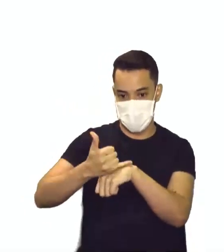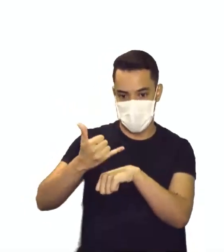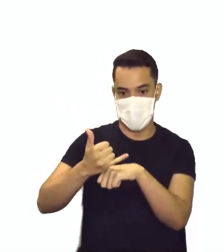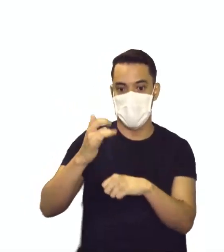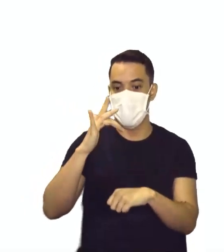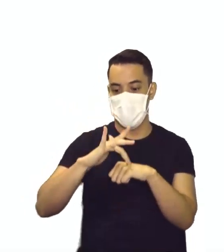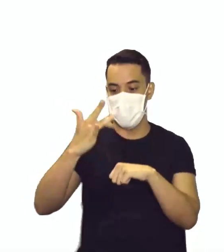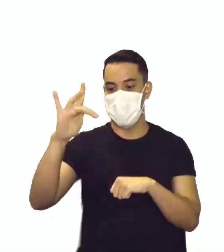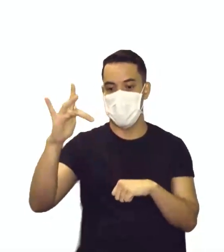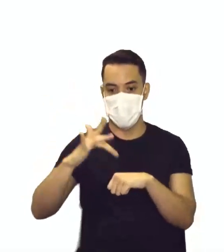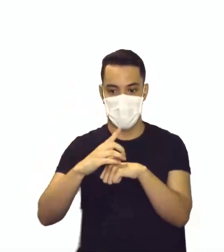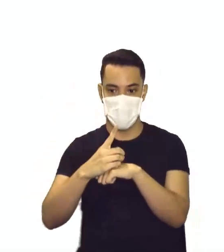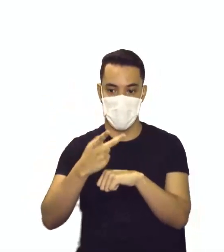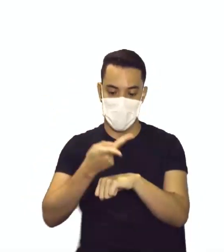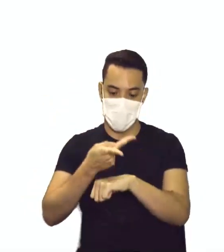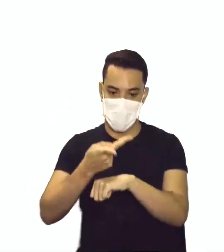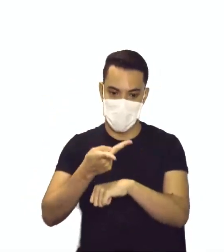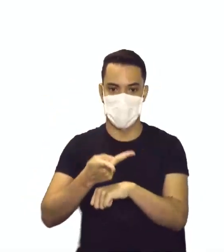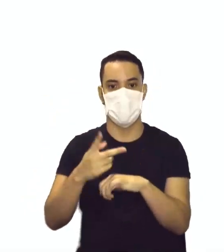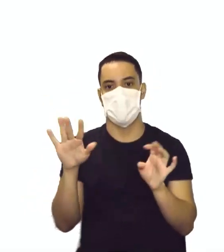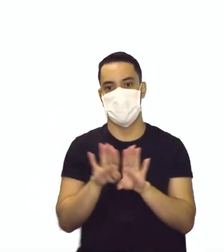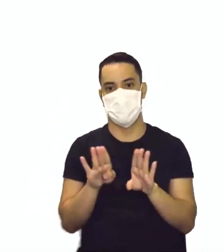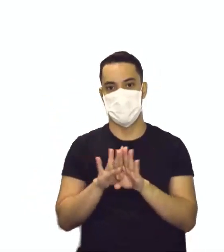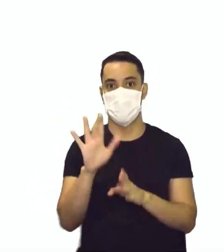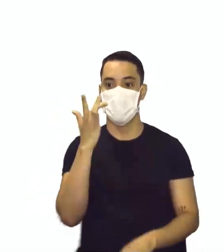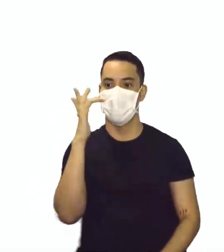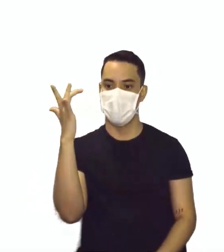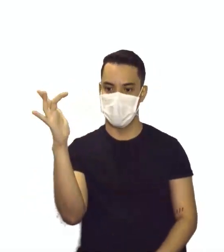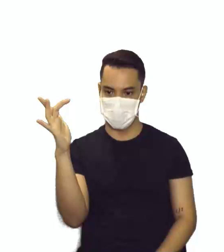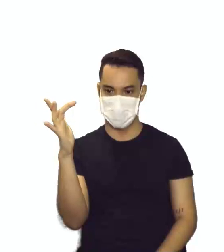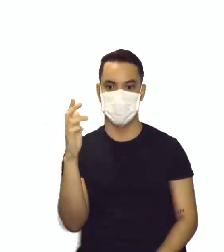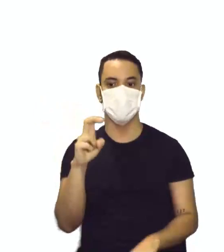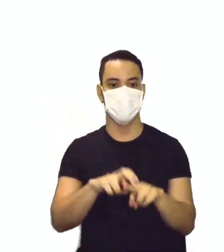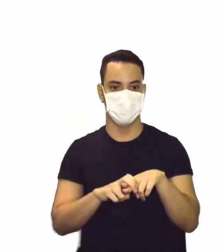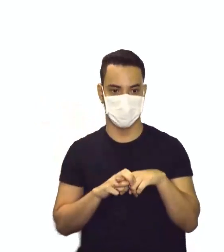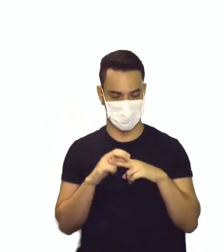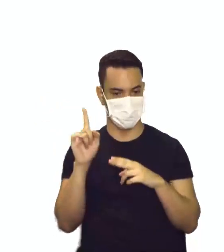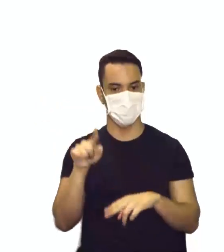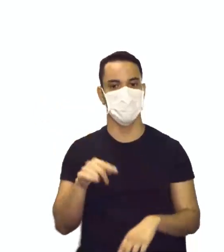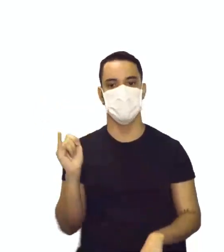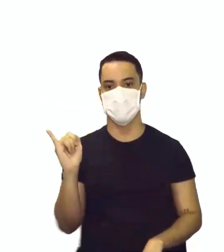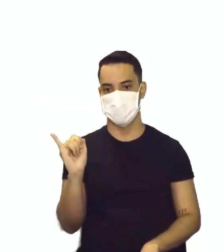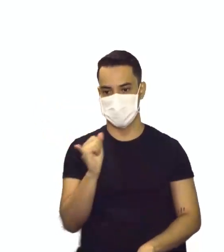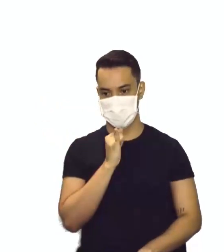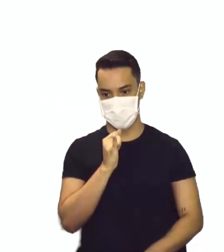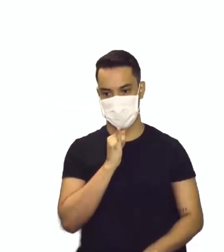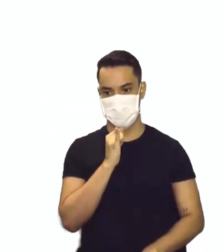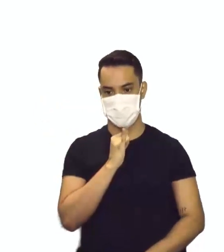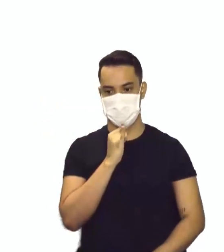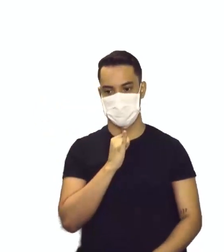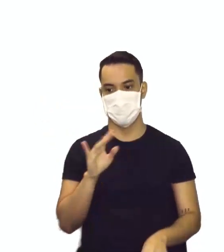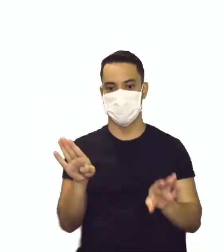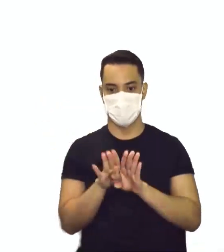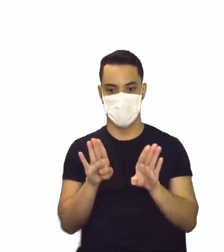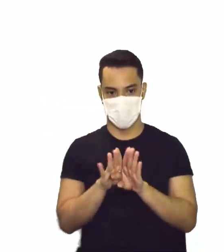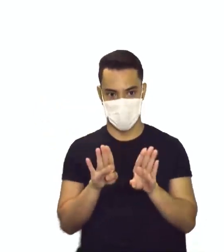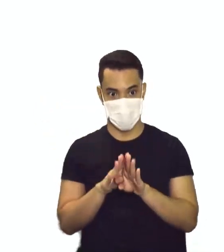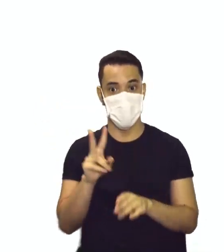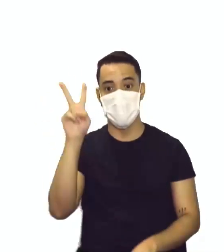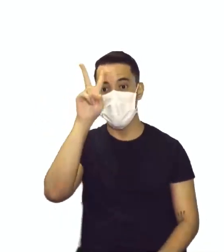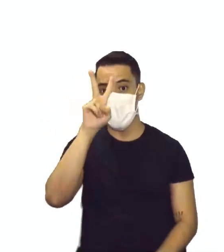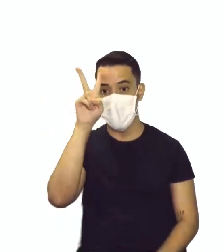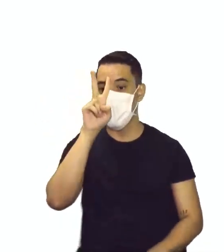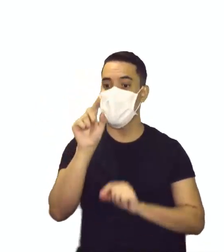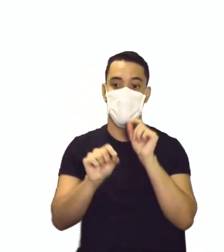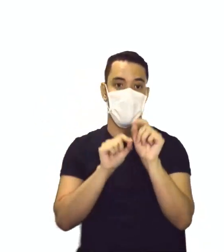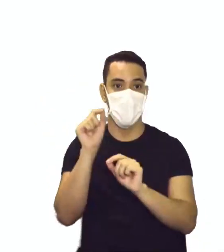ferro, ouro e prata, também são exemplos de condutores, ok? Aí também, pessoal, lembrando